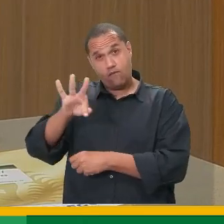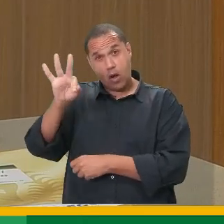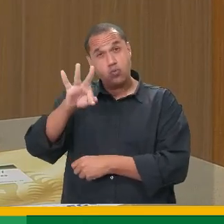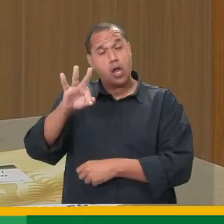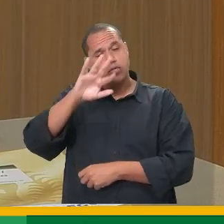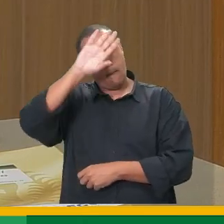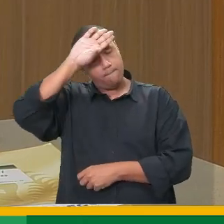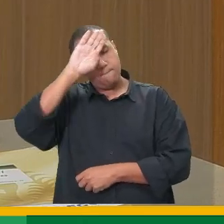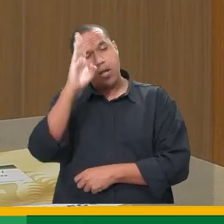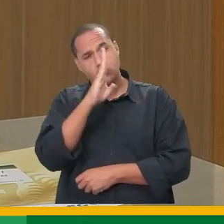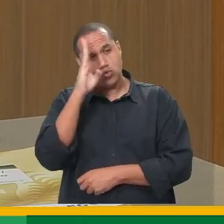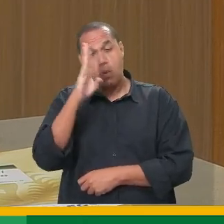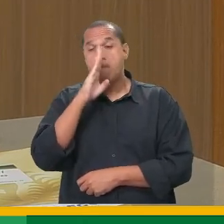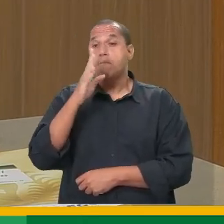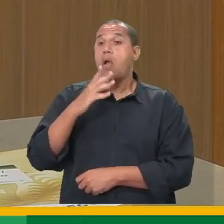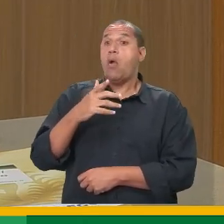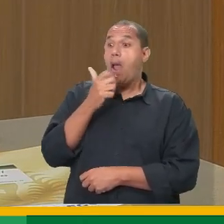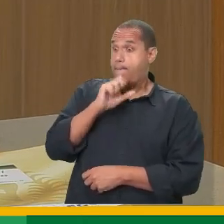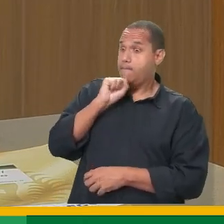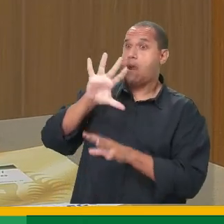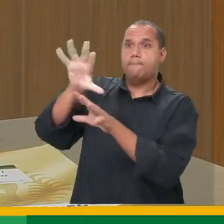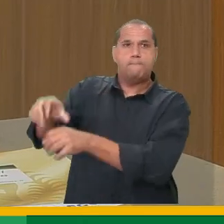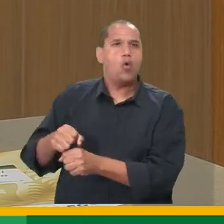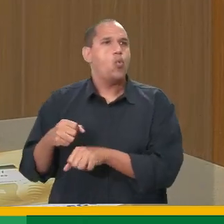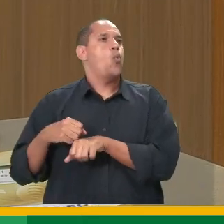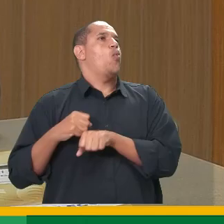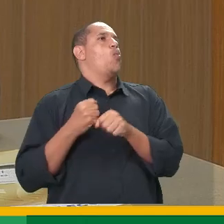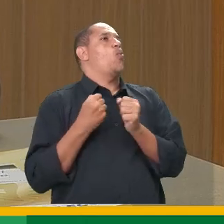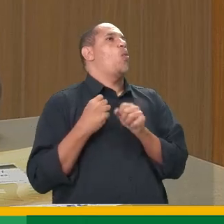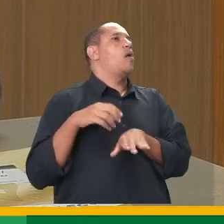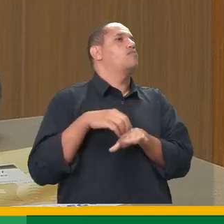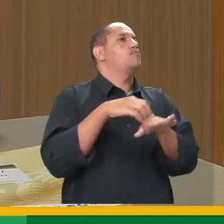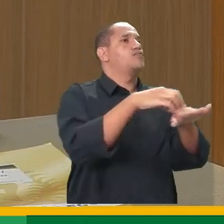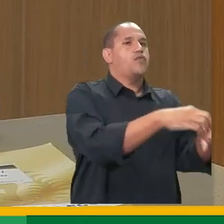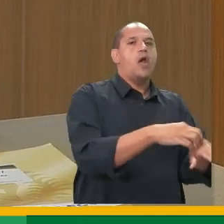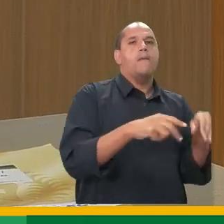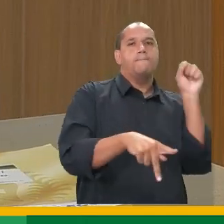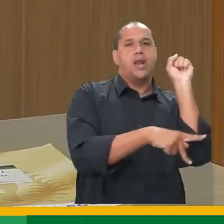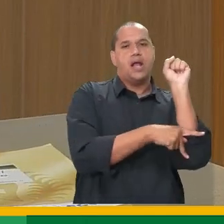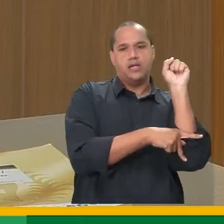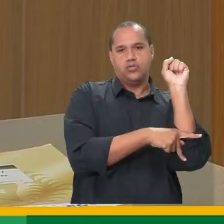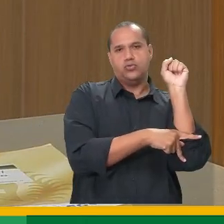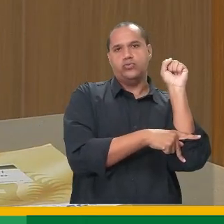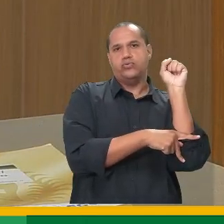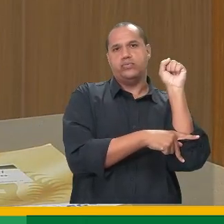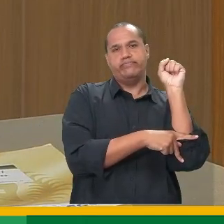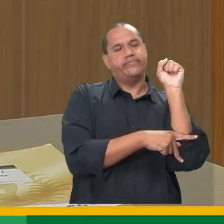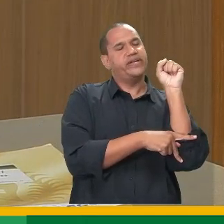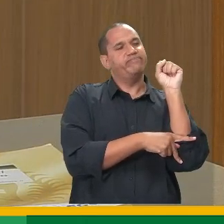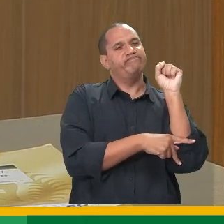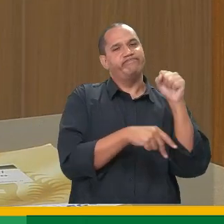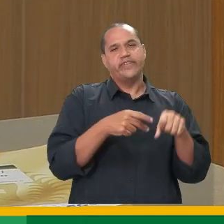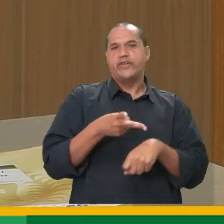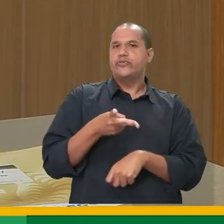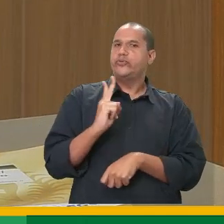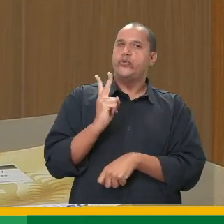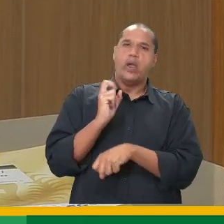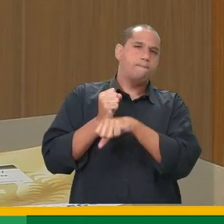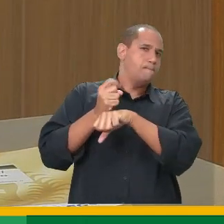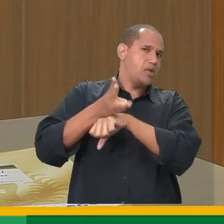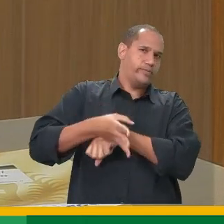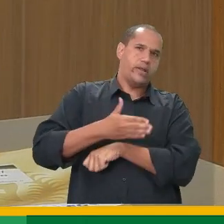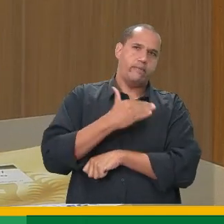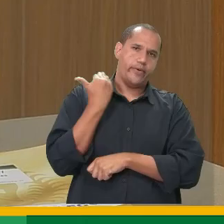trouxe para Piracanjuba e 2 horas da manhã ela morreu era o sonho dela ser médica quando eu fui